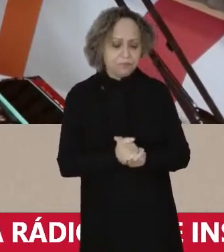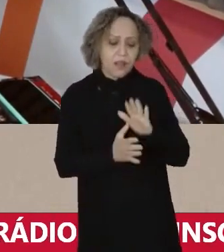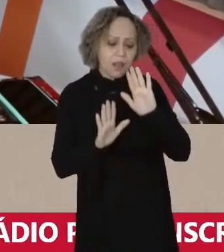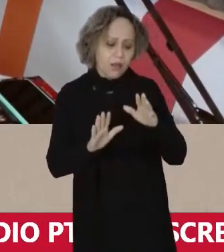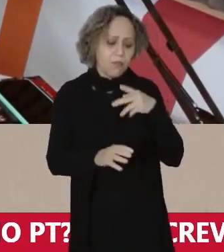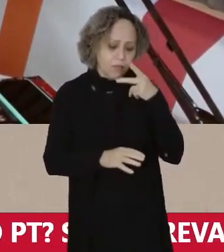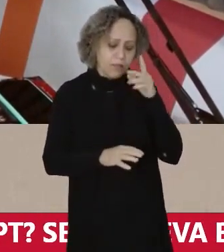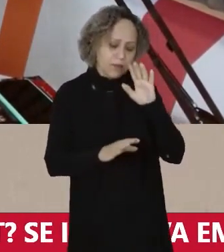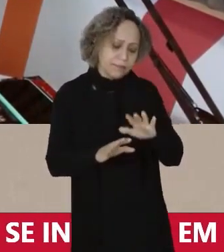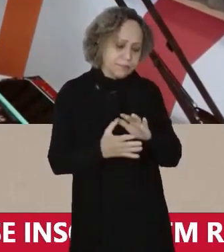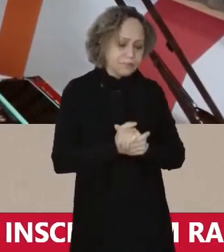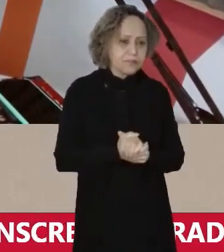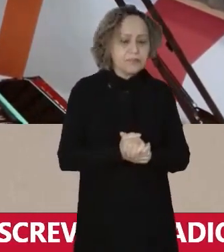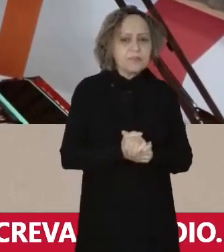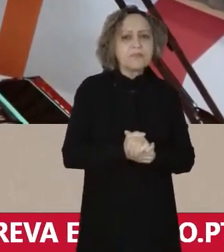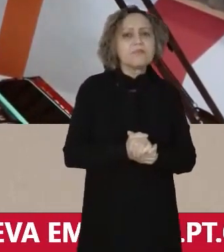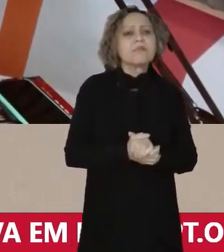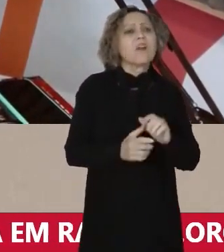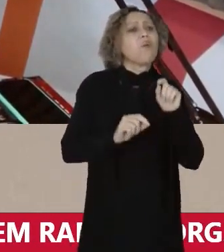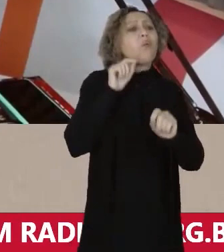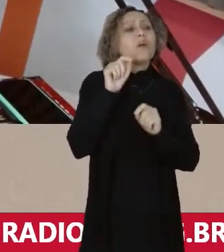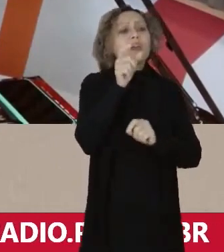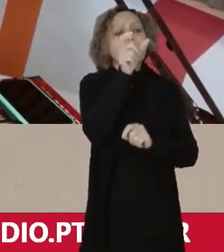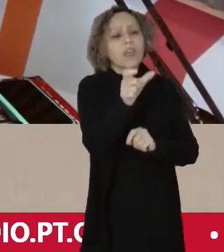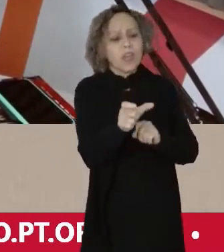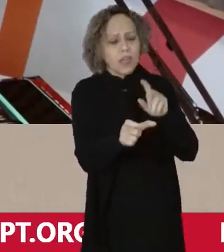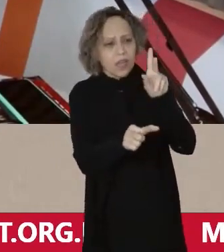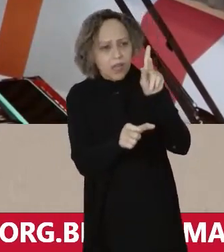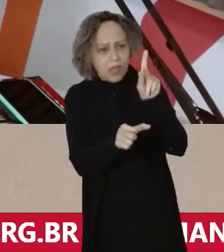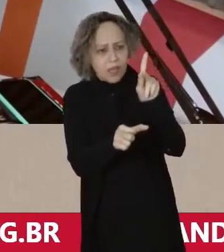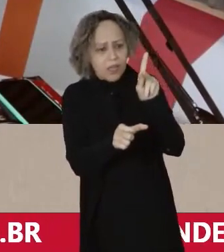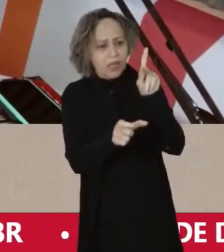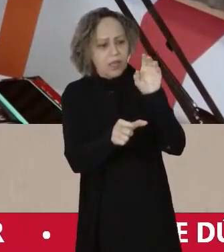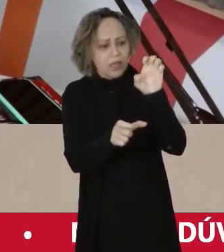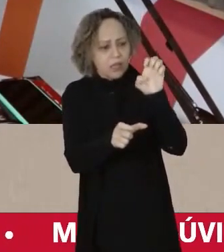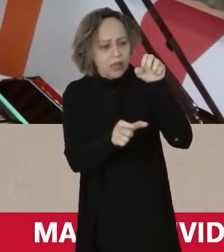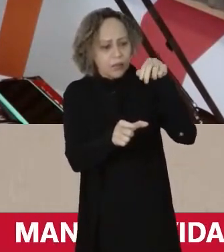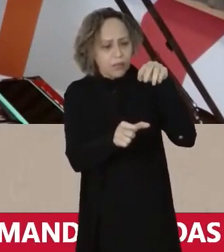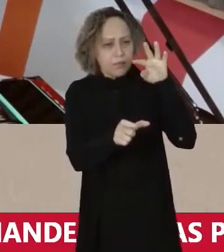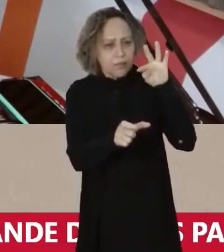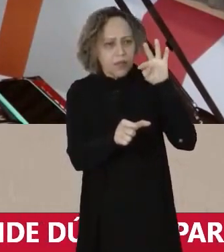pouquinho, o que é o pentecostalismo? Vamos falar do censo de 2010.